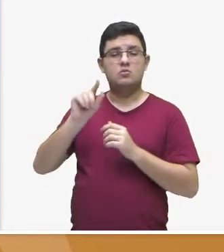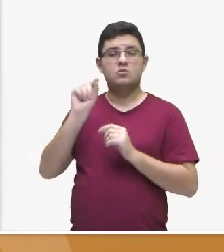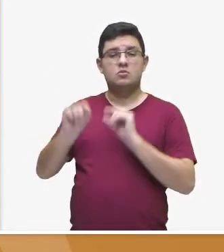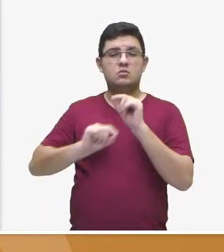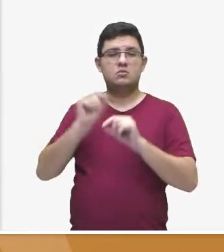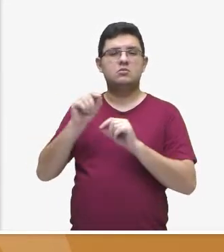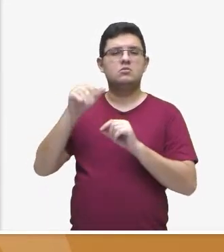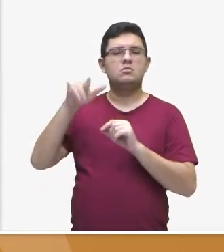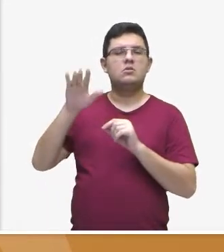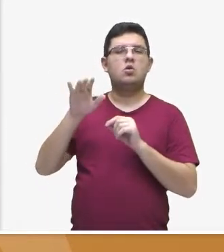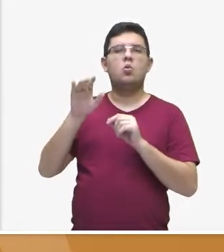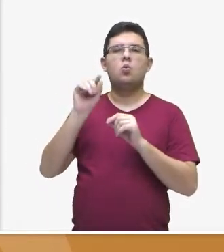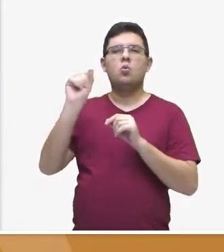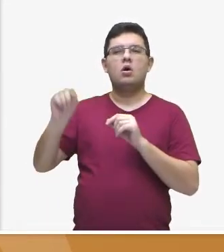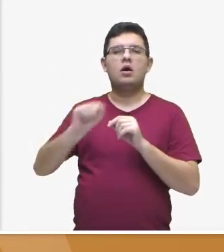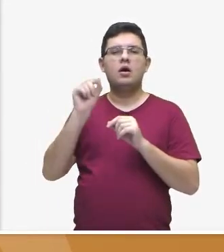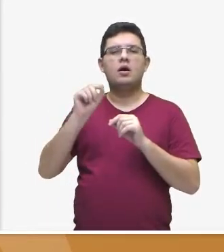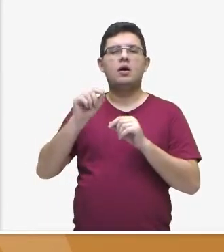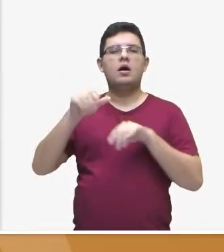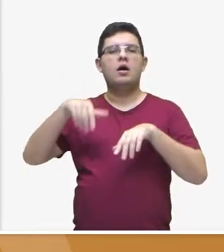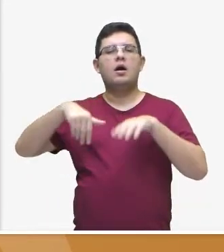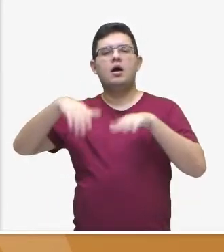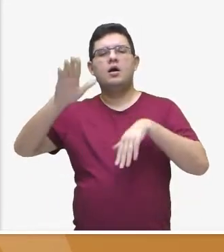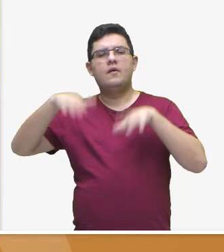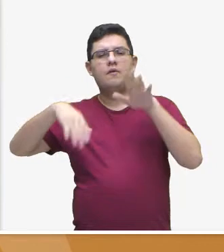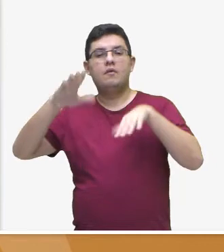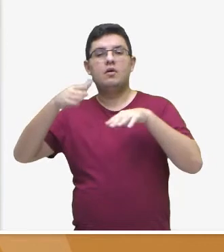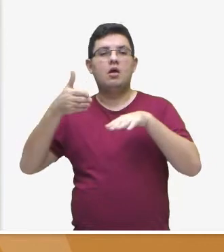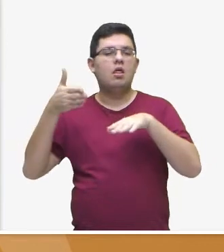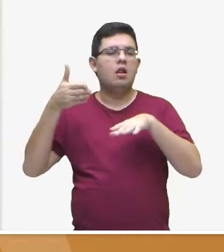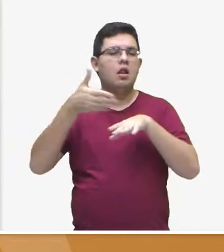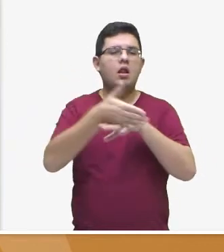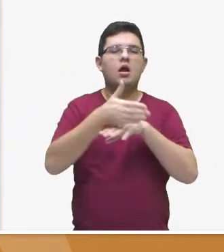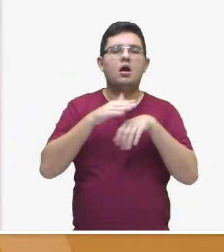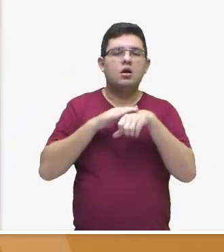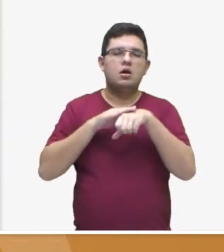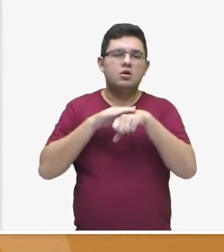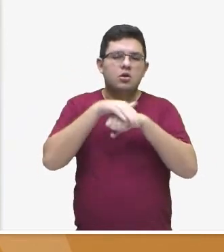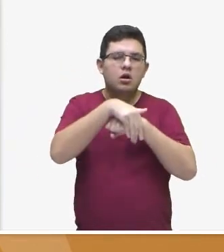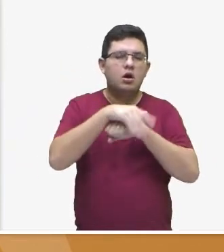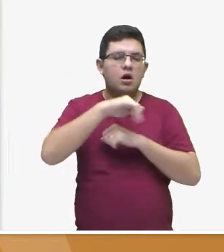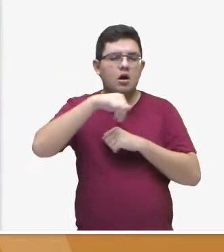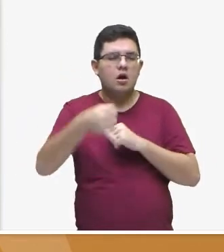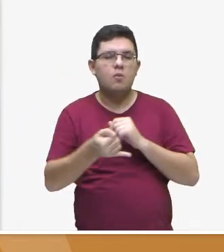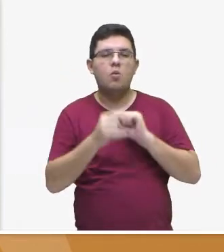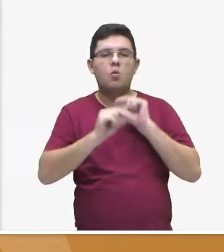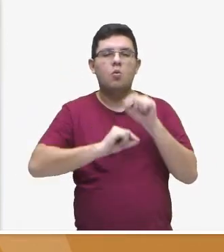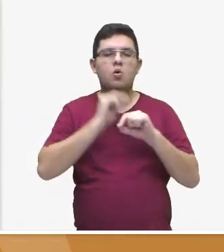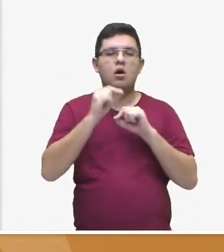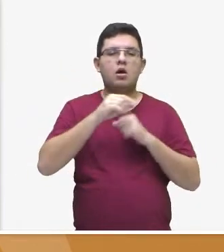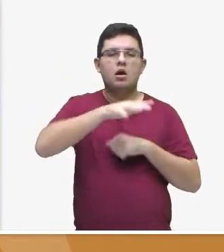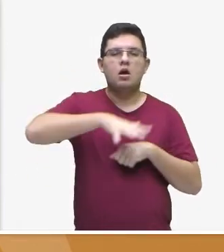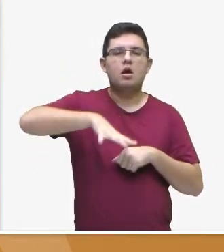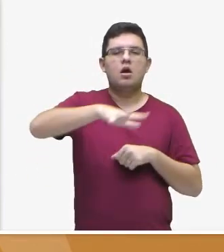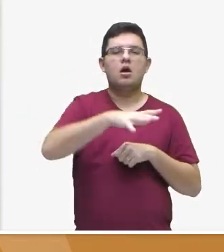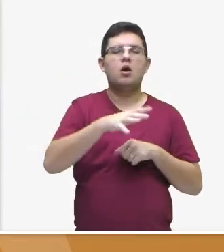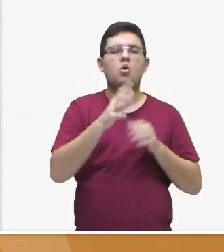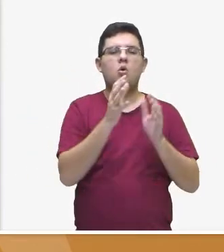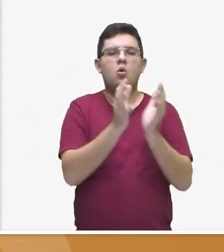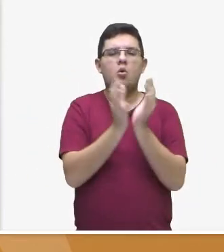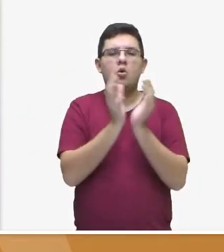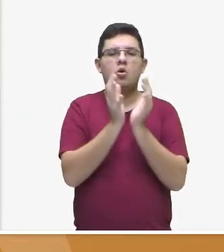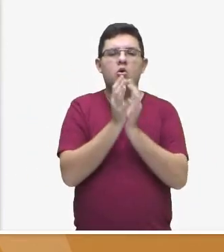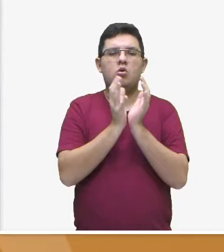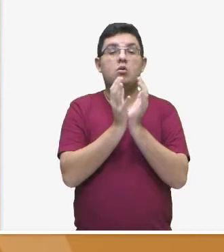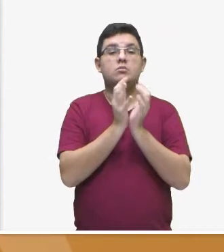um ataque covarde, né? Chegavam à noite, cercavam, como a professora mostrou para vocês, as aldeias, como é que elas